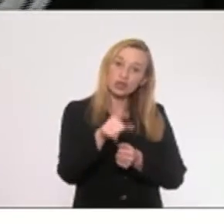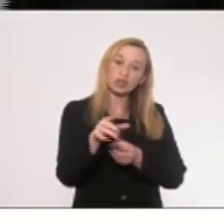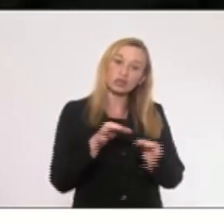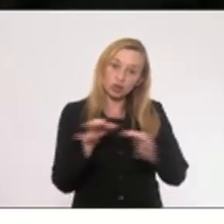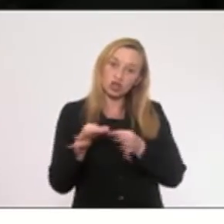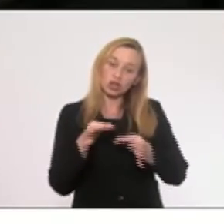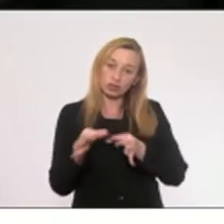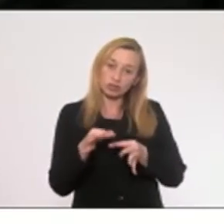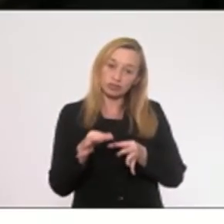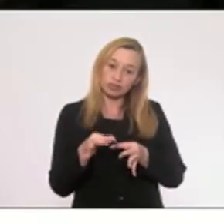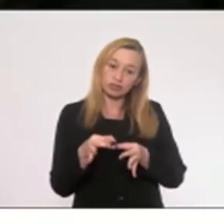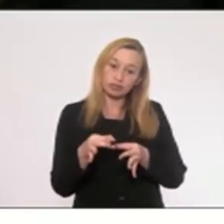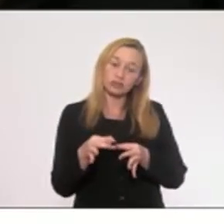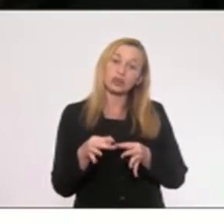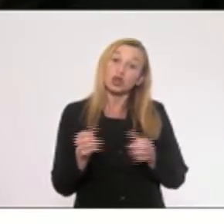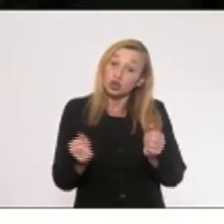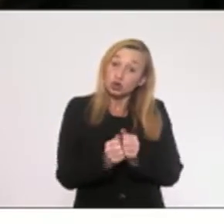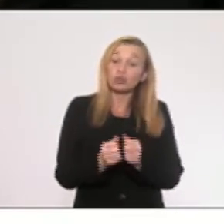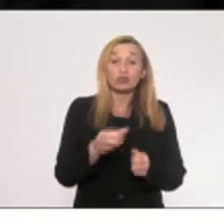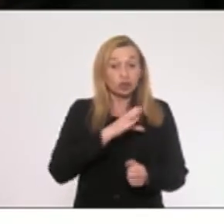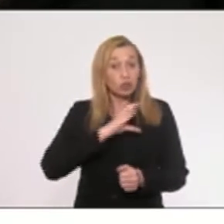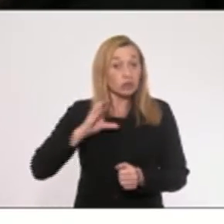sair da comissão, deputado. Pela comissão.